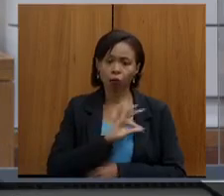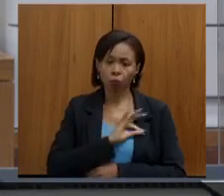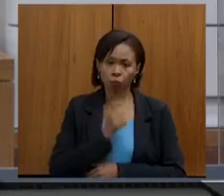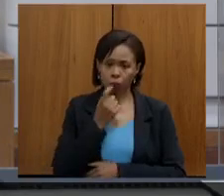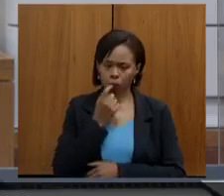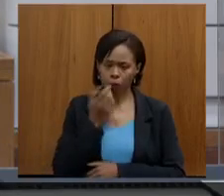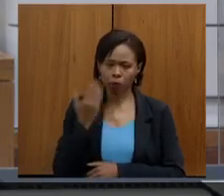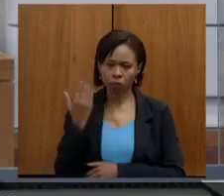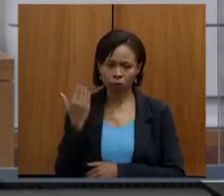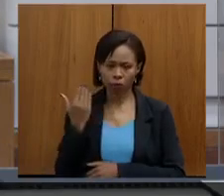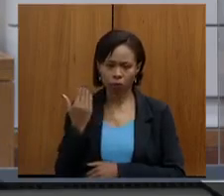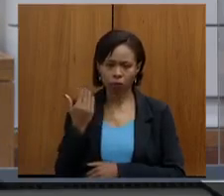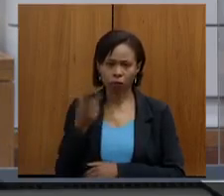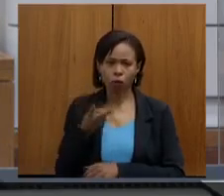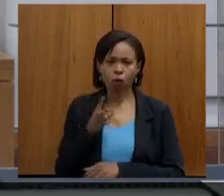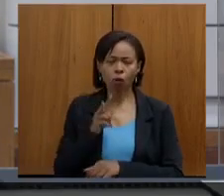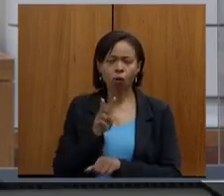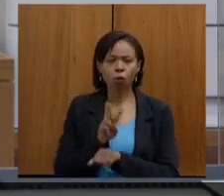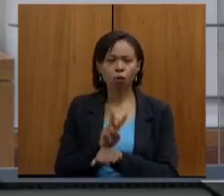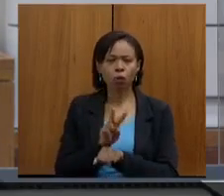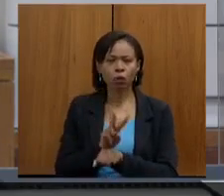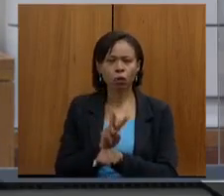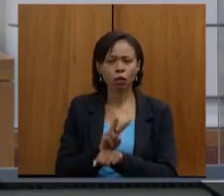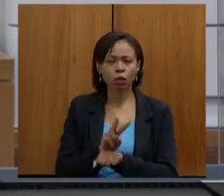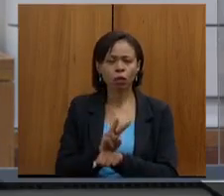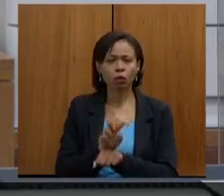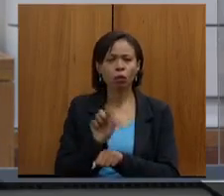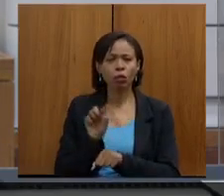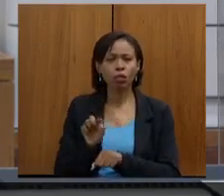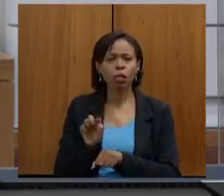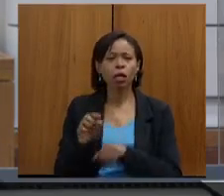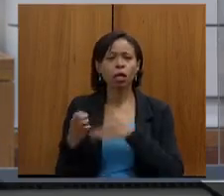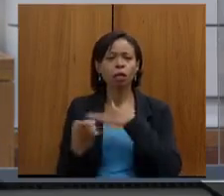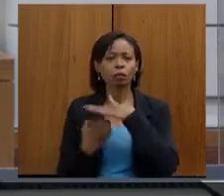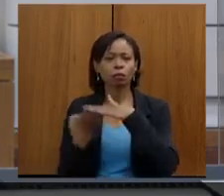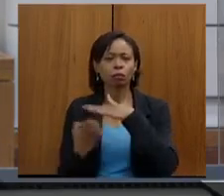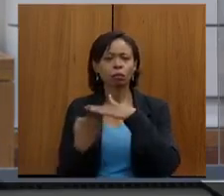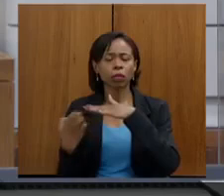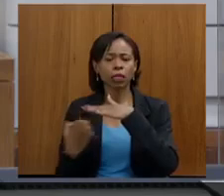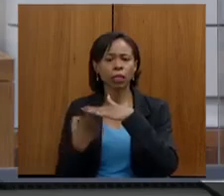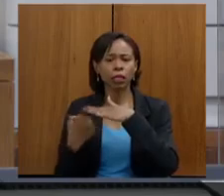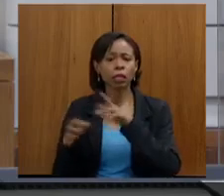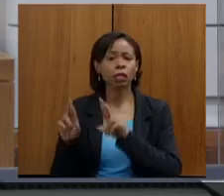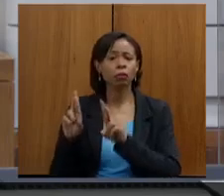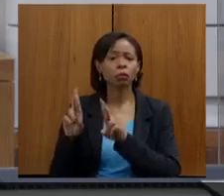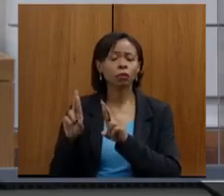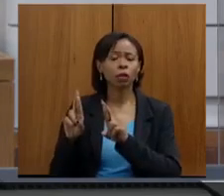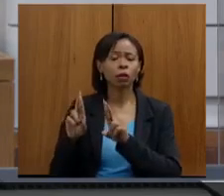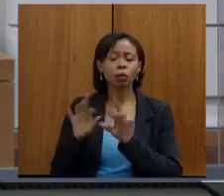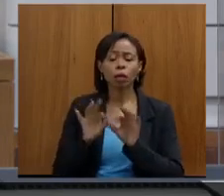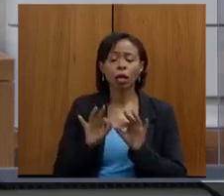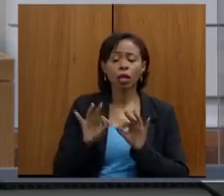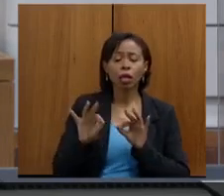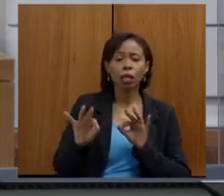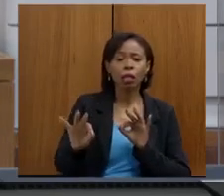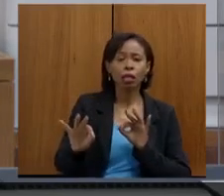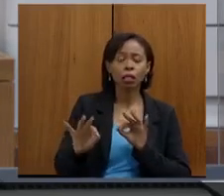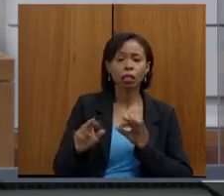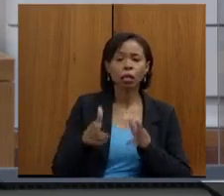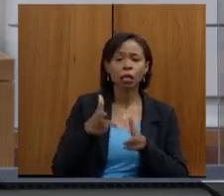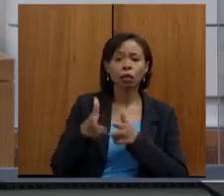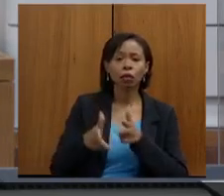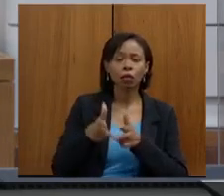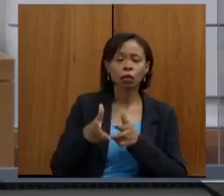e numa proteção da empresa que opera a linha do Barreiro do Calafate ao